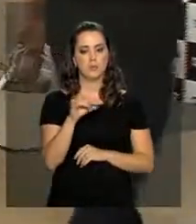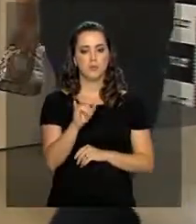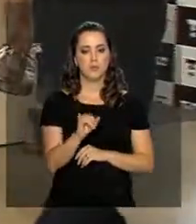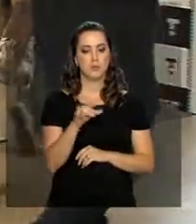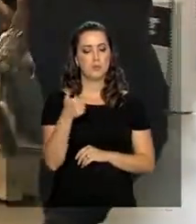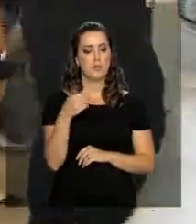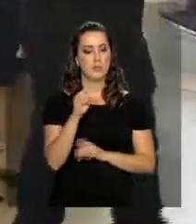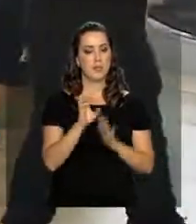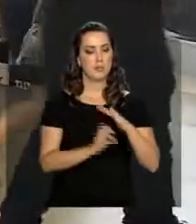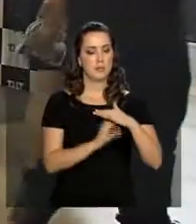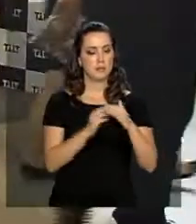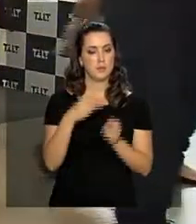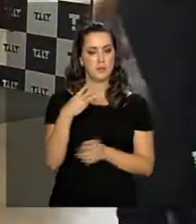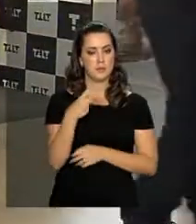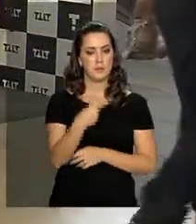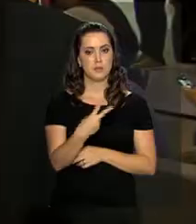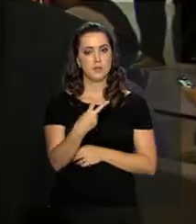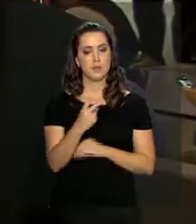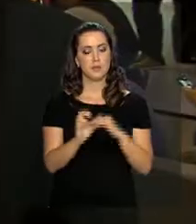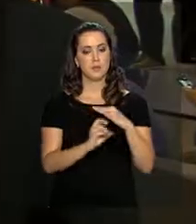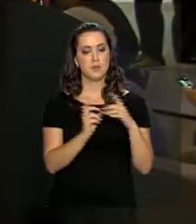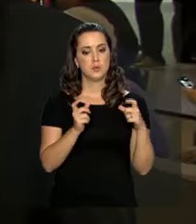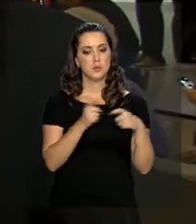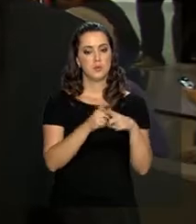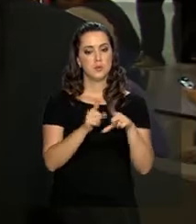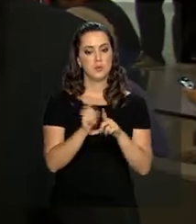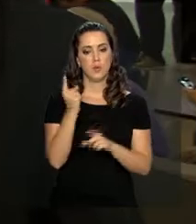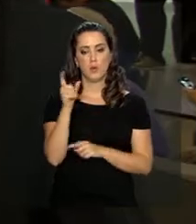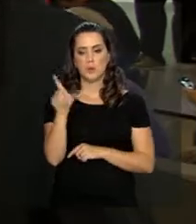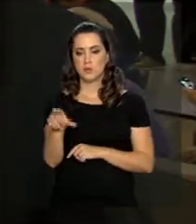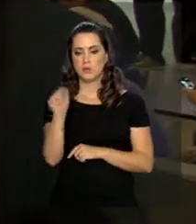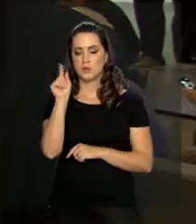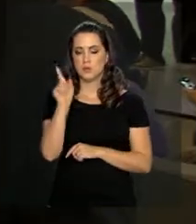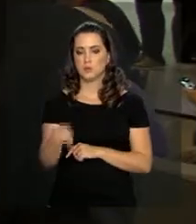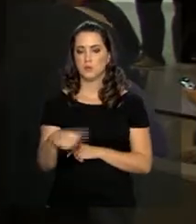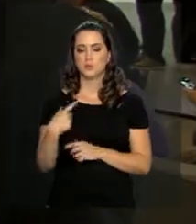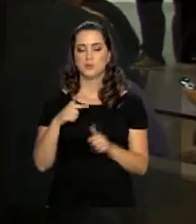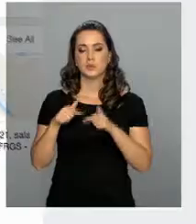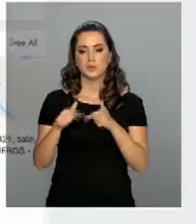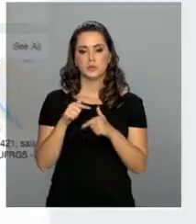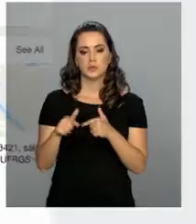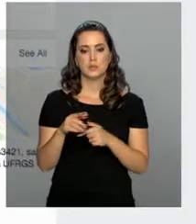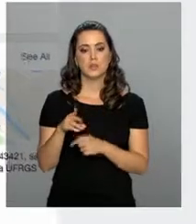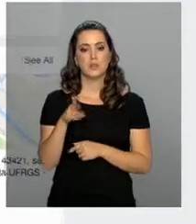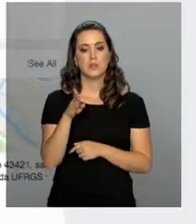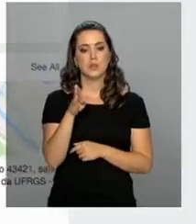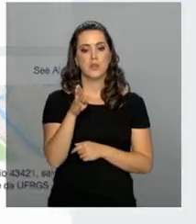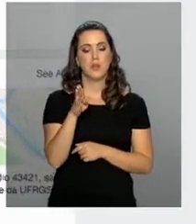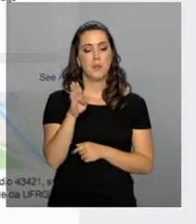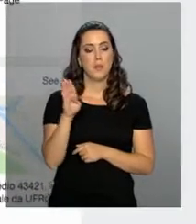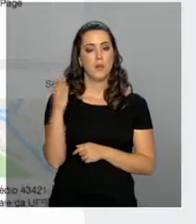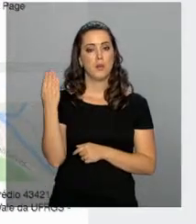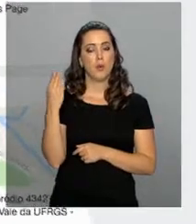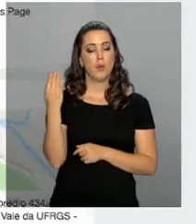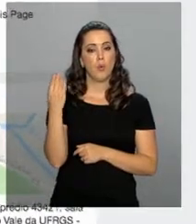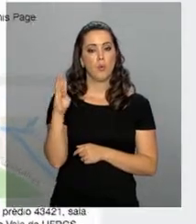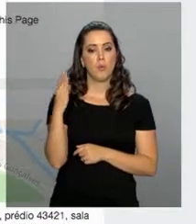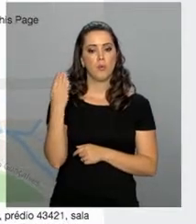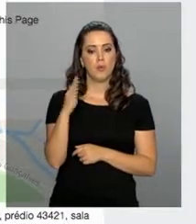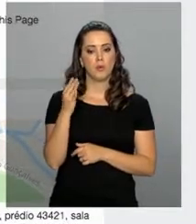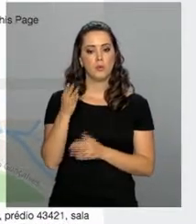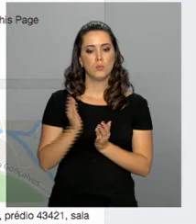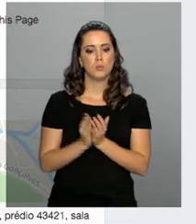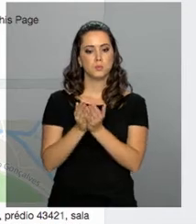brasileiras e 32 estatal aps uma das startups selecionadas que trabalha com biotecnologia marinha fechou